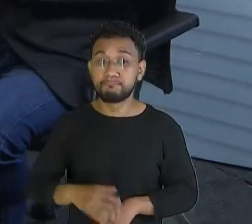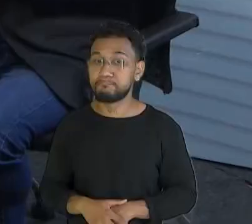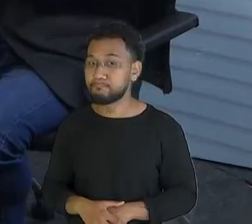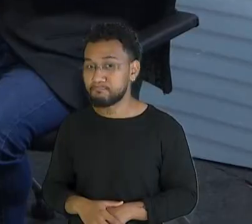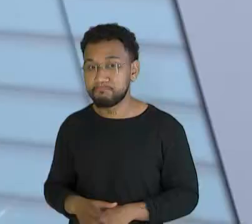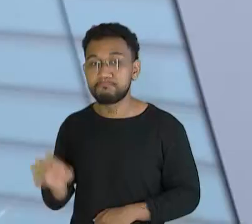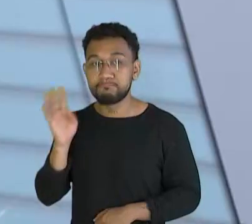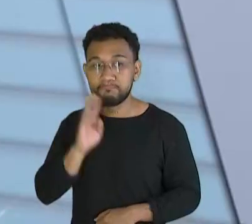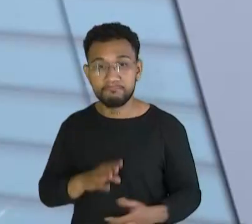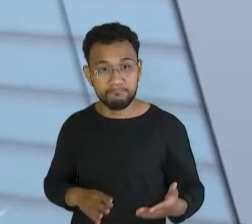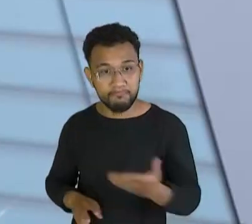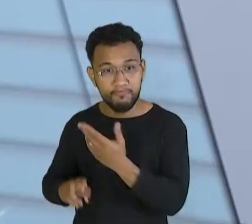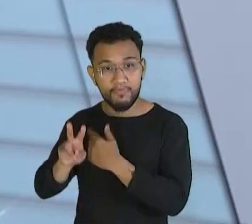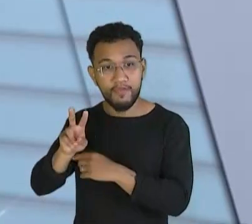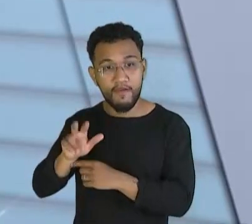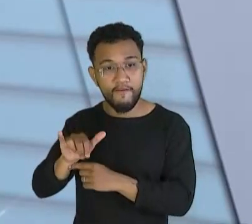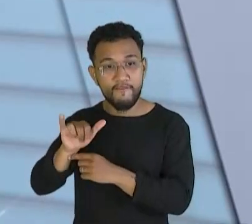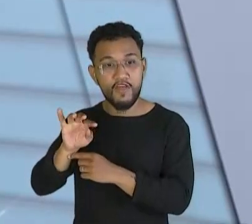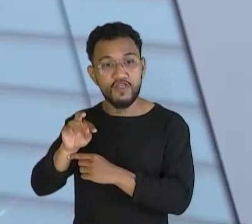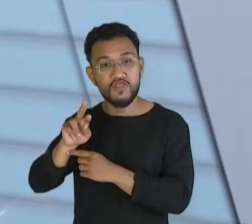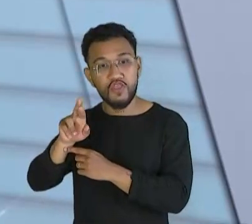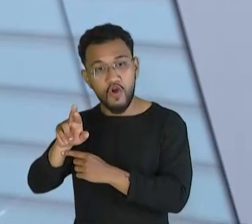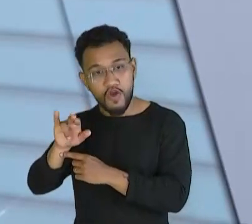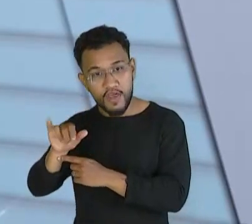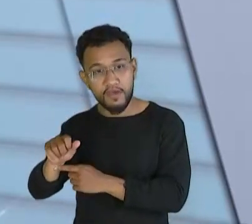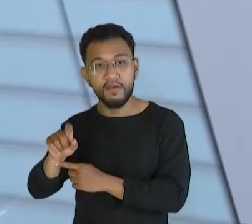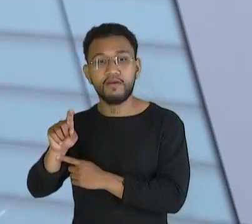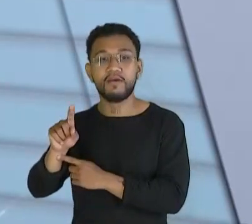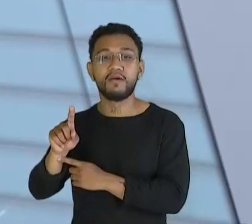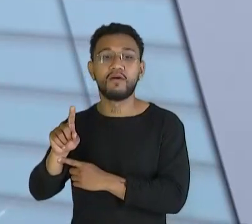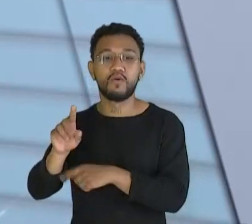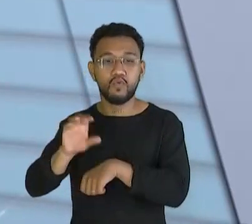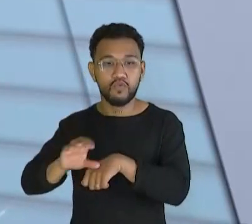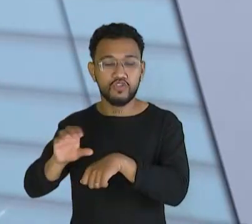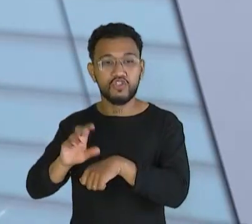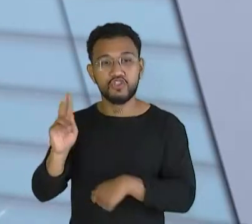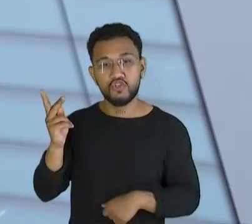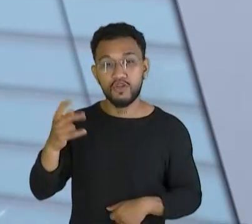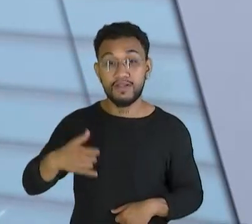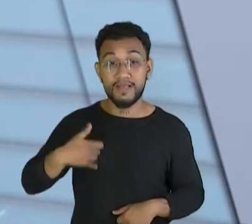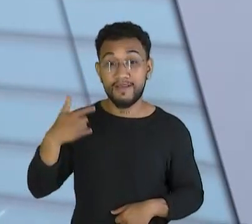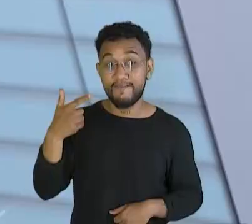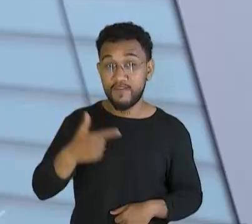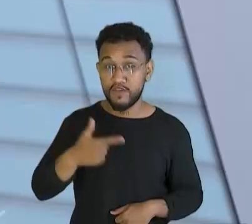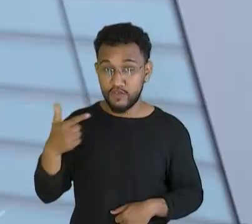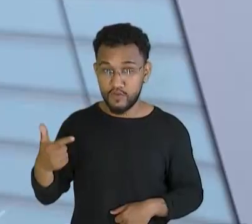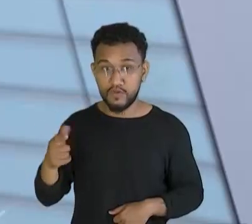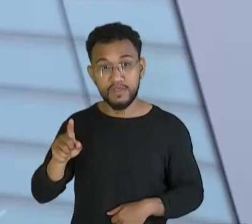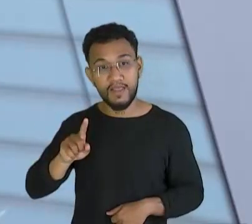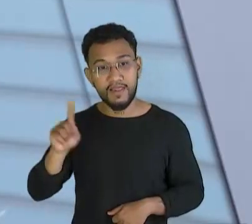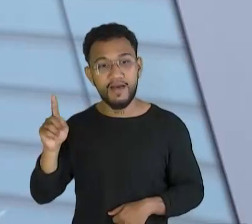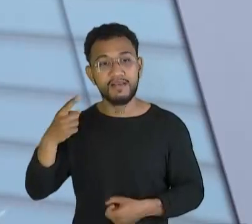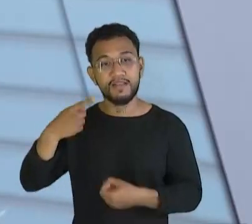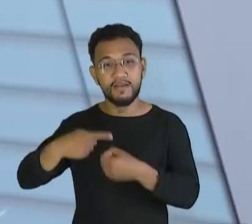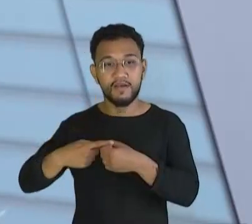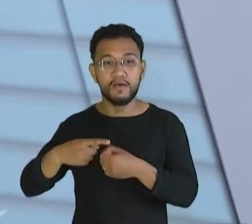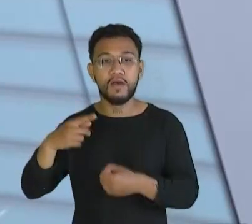Almeida aqui. A Vitória cursa História na Federal, tem 22 anos, é do Vale do Jaguaribe, de Potiretama, é isso?